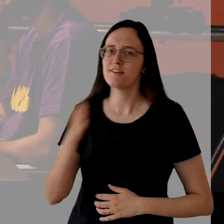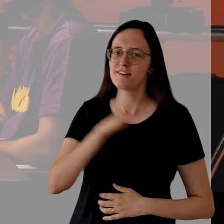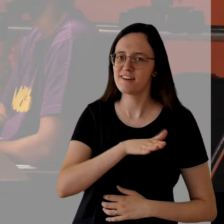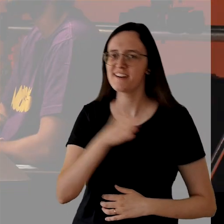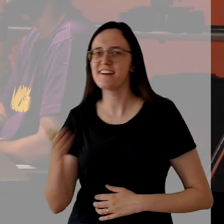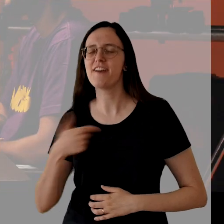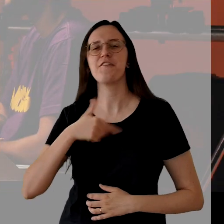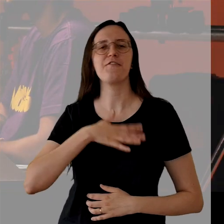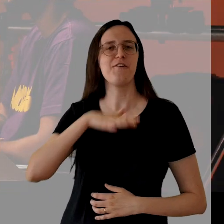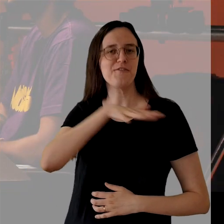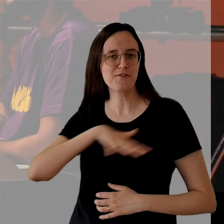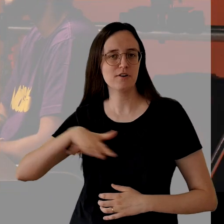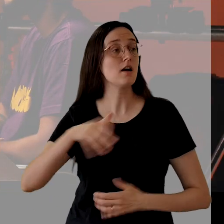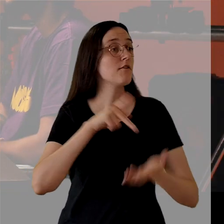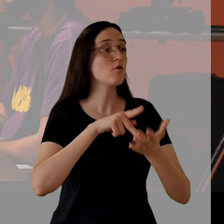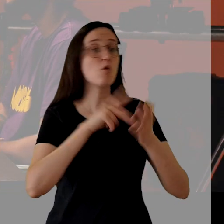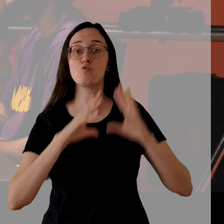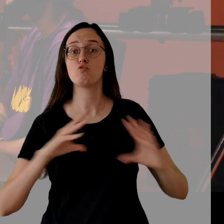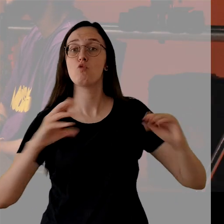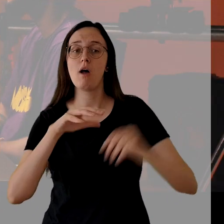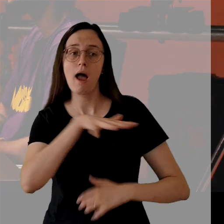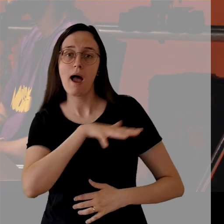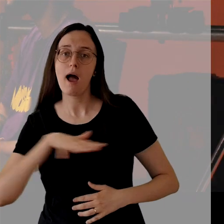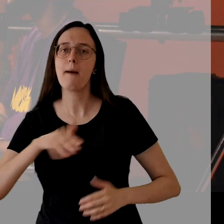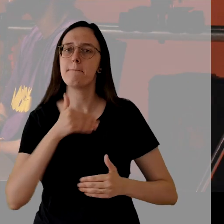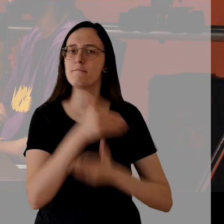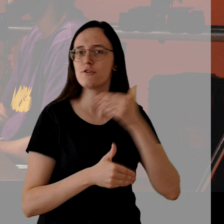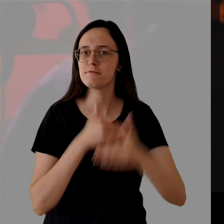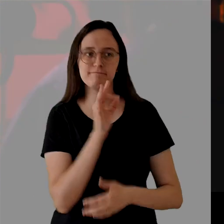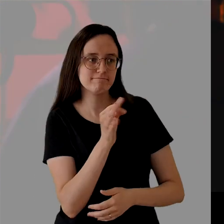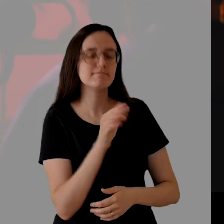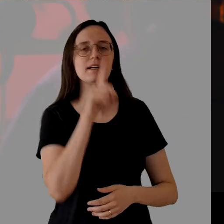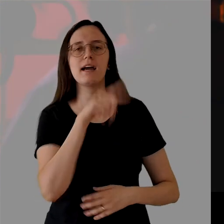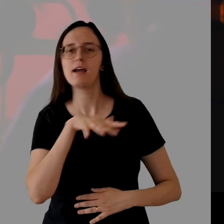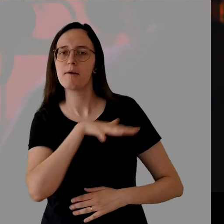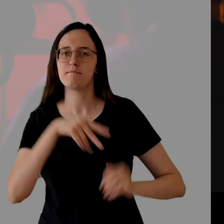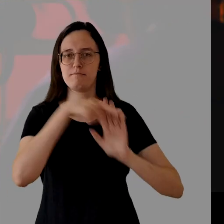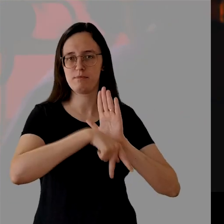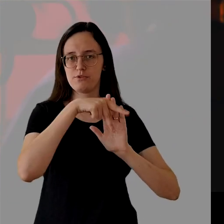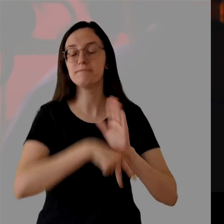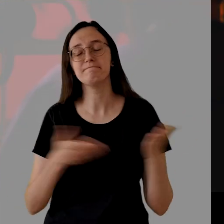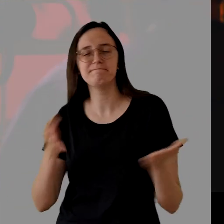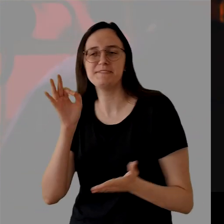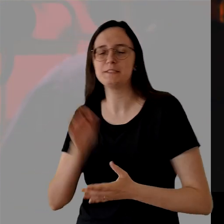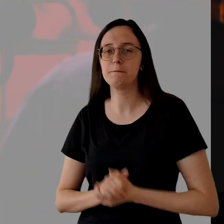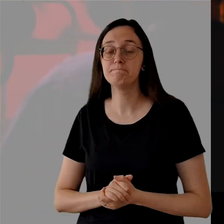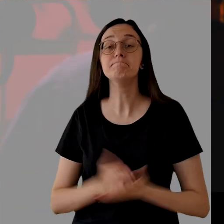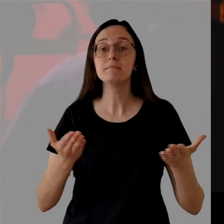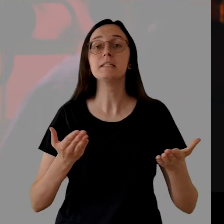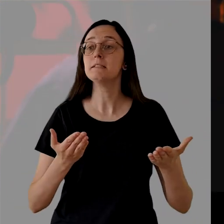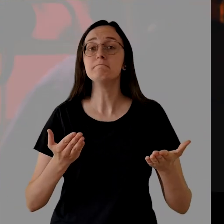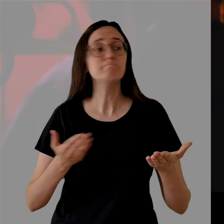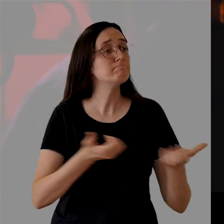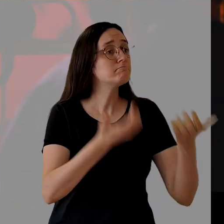esses lugares. Passa por praticamente todos os processos ali de um projeto. Isso. E conta como que foi,